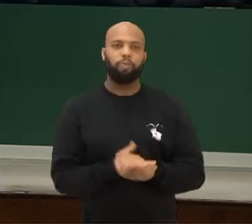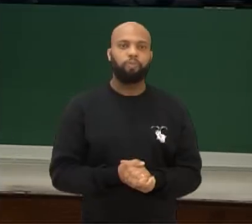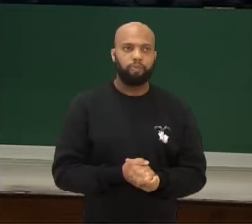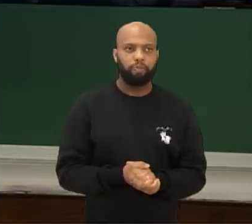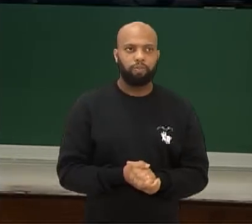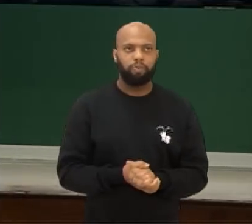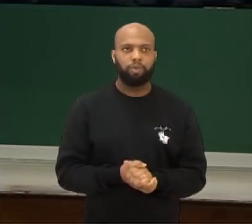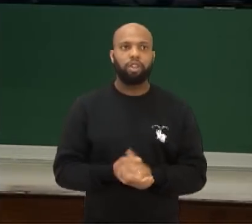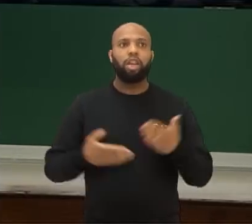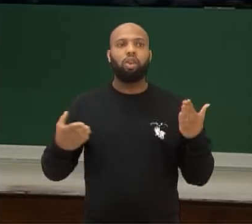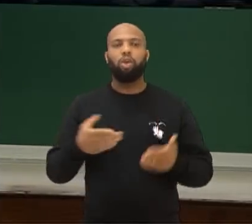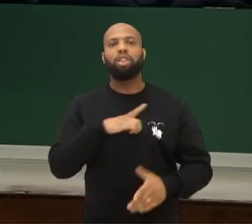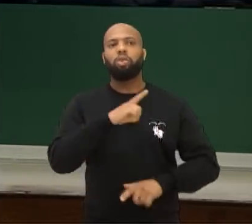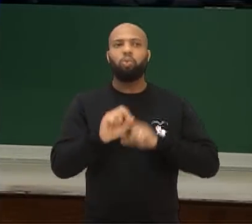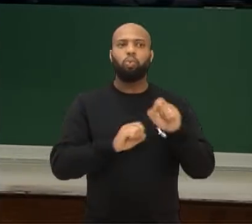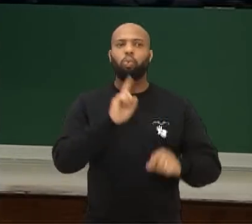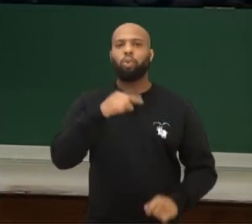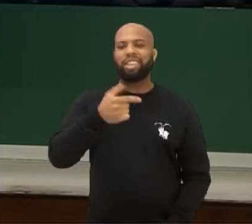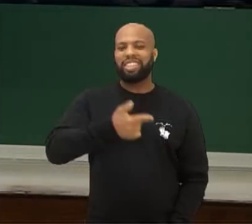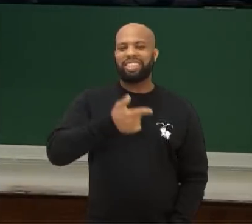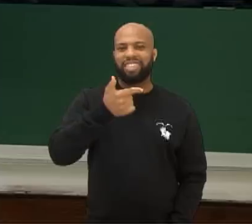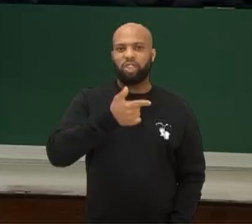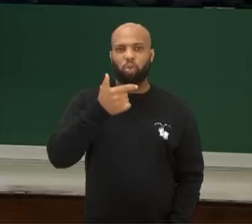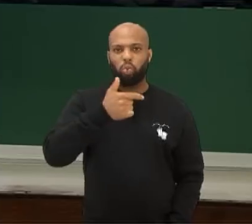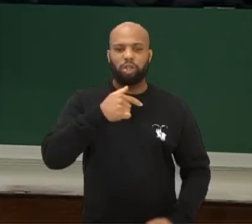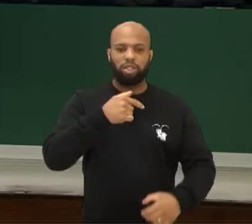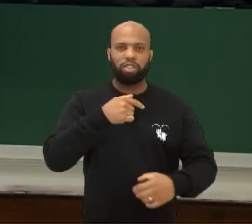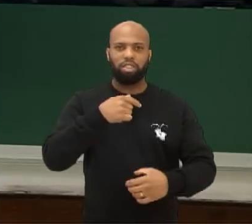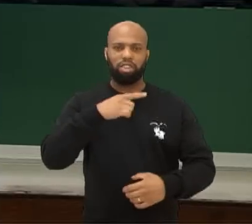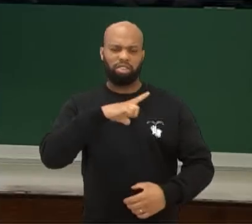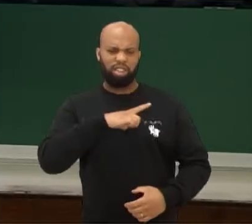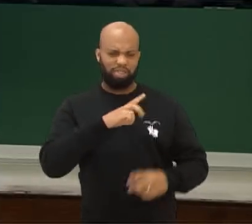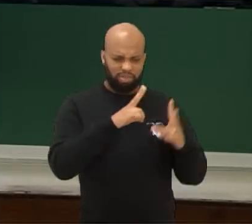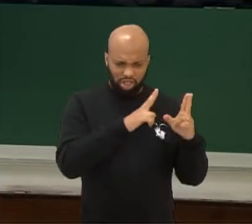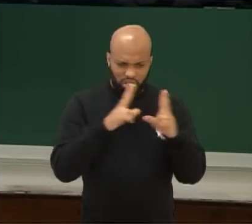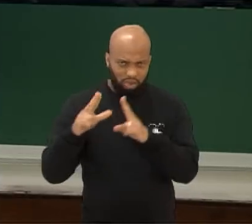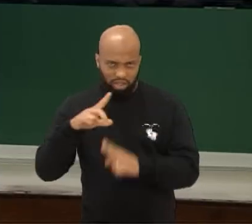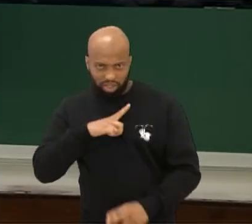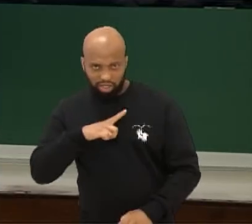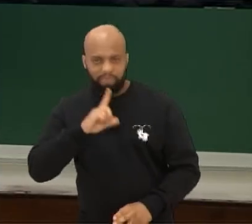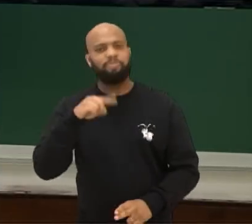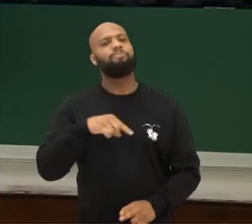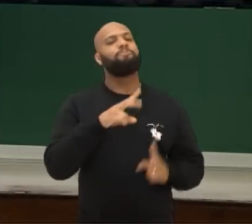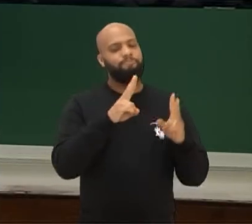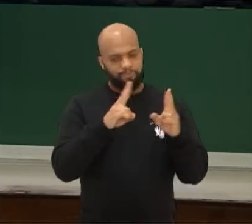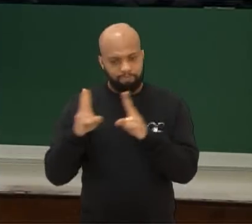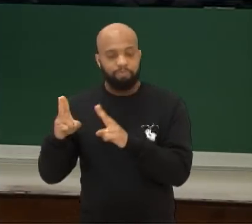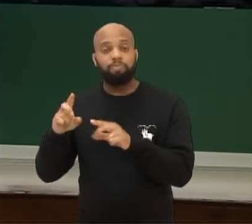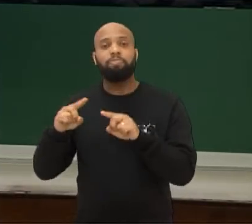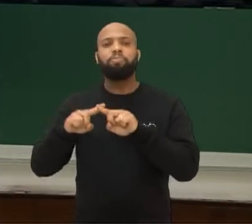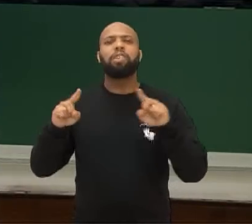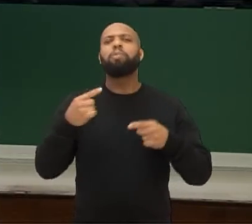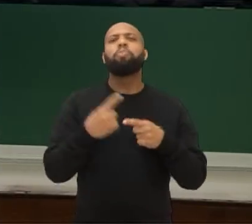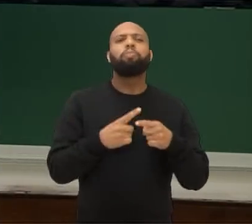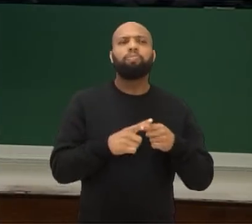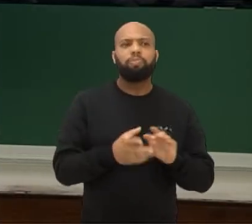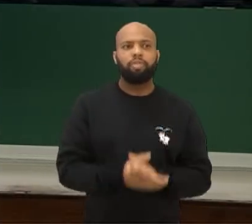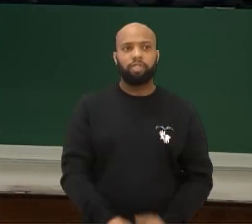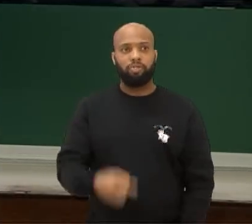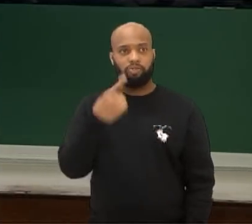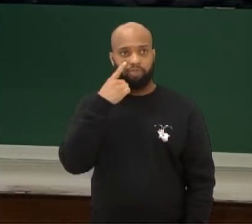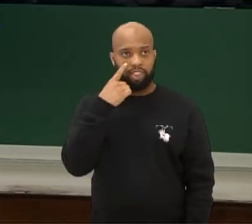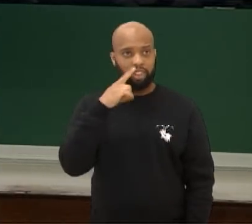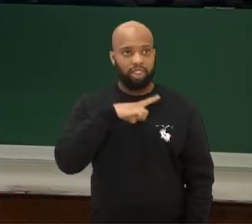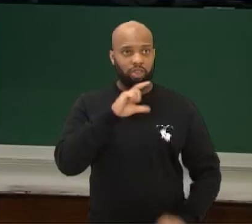ok? E essa situação aqui, será que os termos são iguais? São iguais. Por quê? Veja,